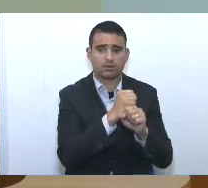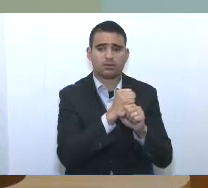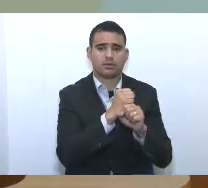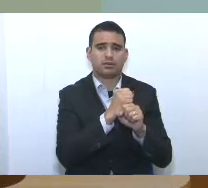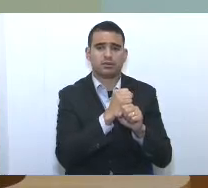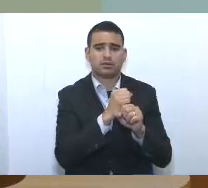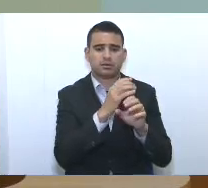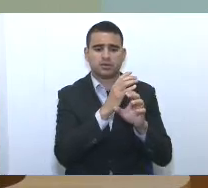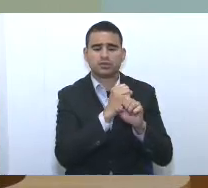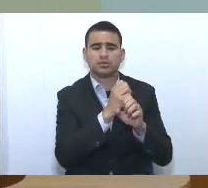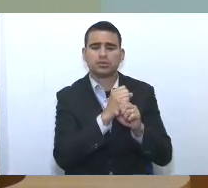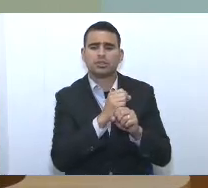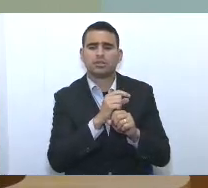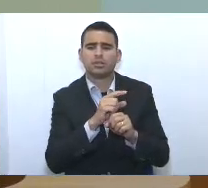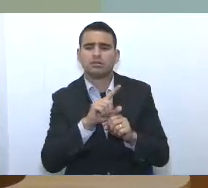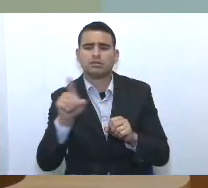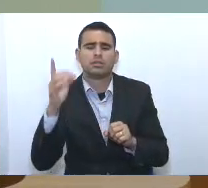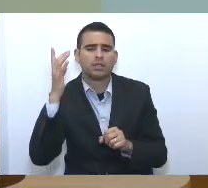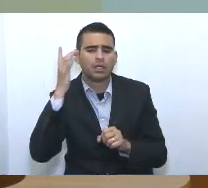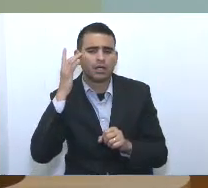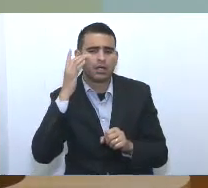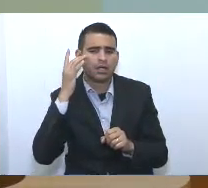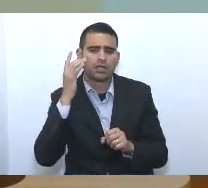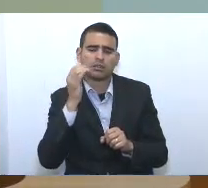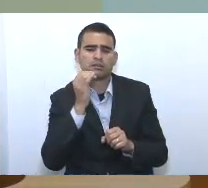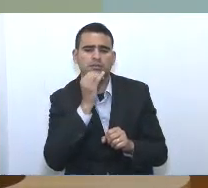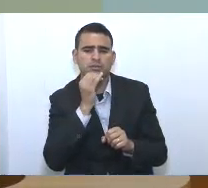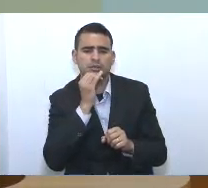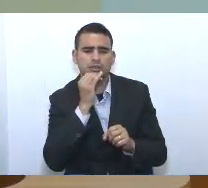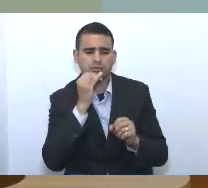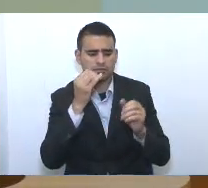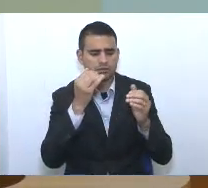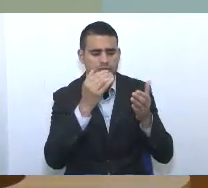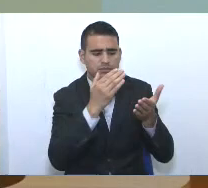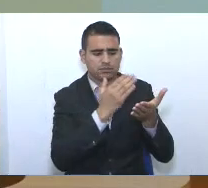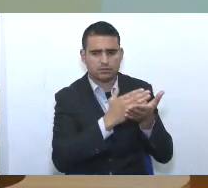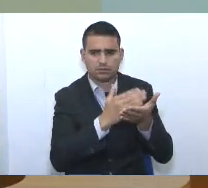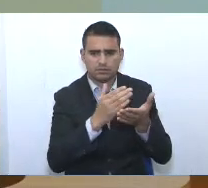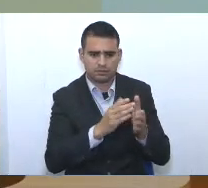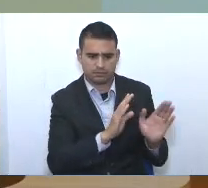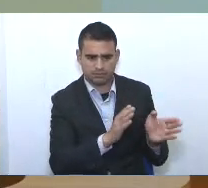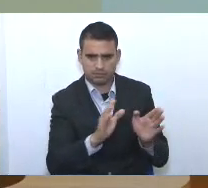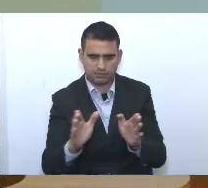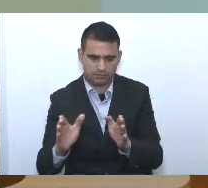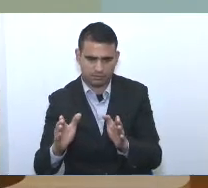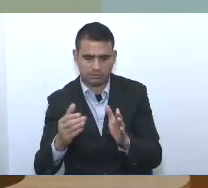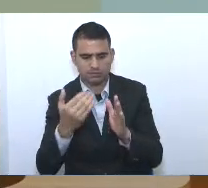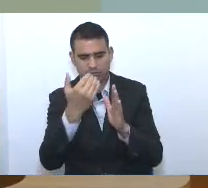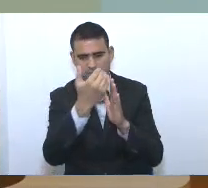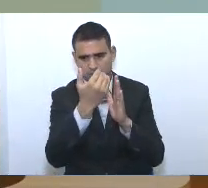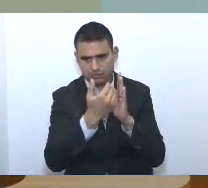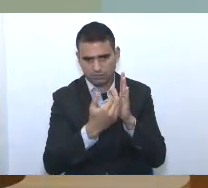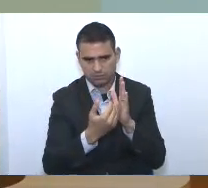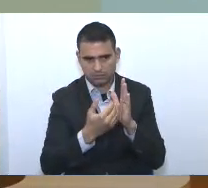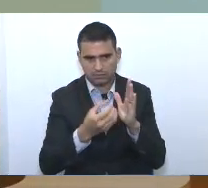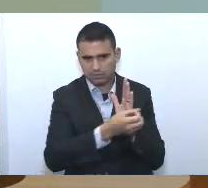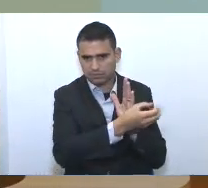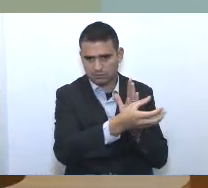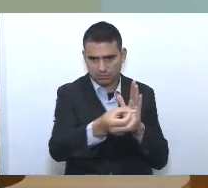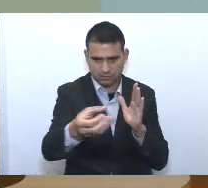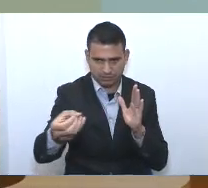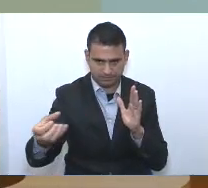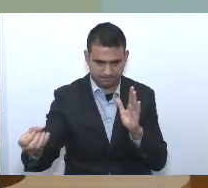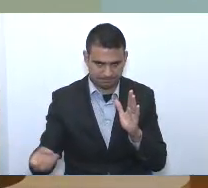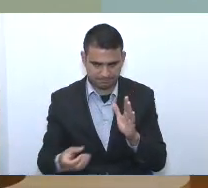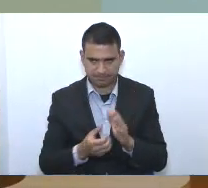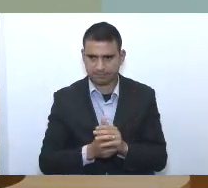questão da atribuição das licitações, ou seja, de quem confecciona essas licitações, o que impactou realmente no orçamento,